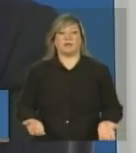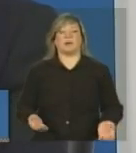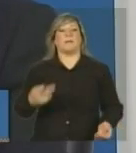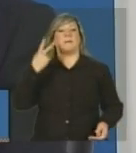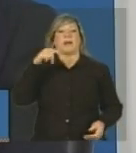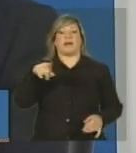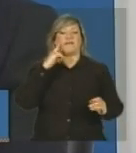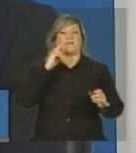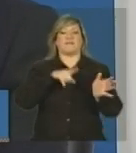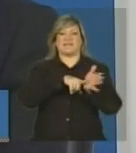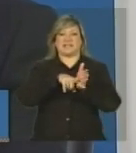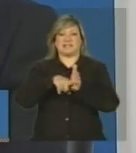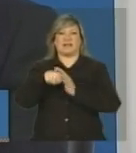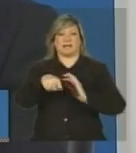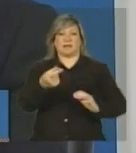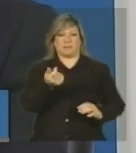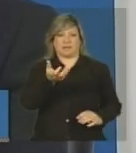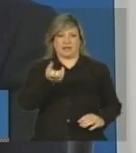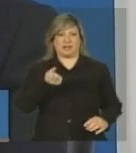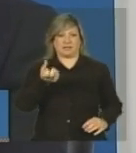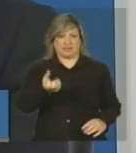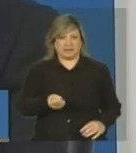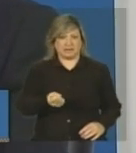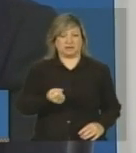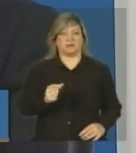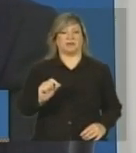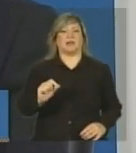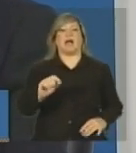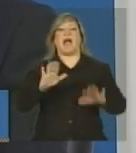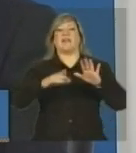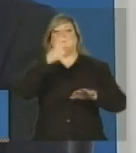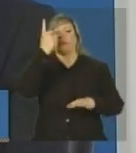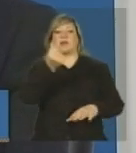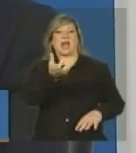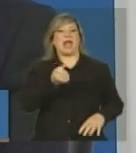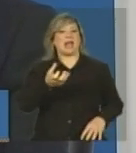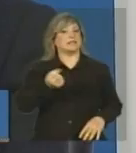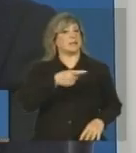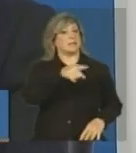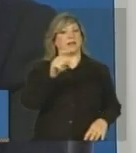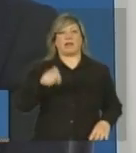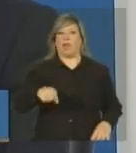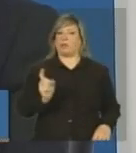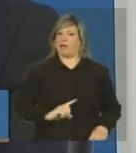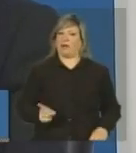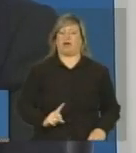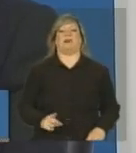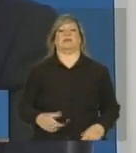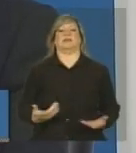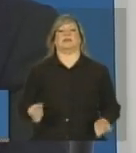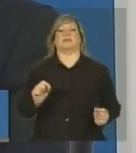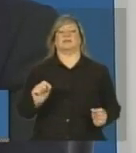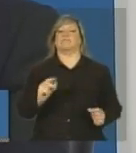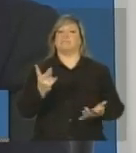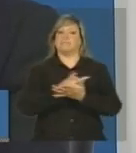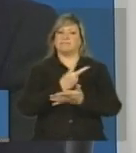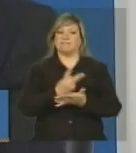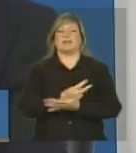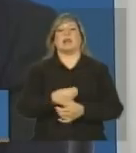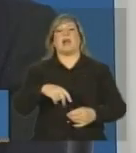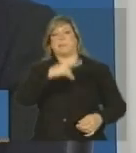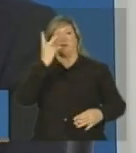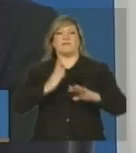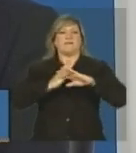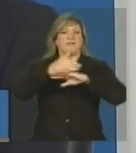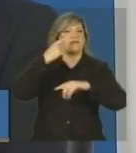da fiscalização do benefício, do recebimento indevido do benefício, os gestores também são acionados por nós para